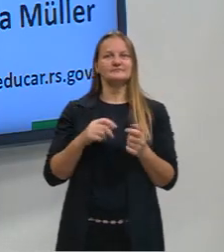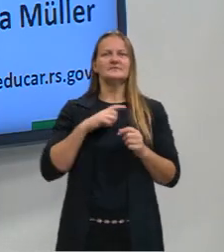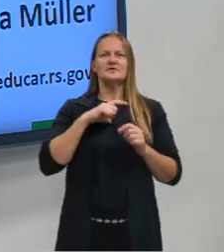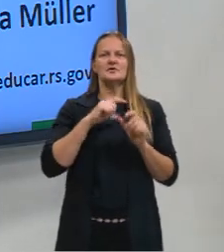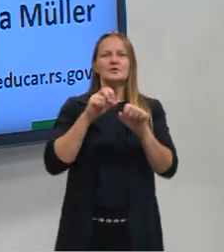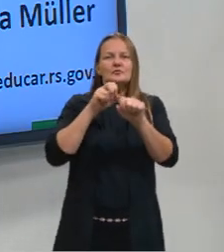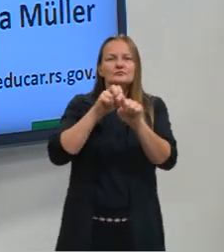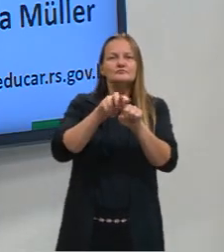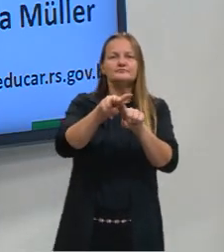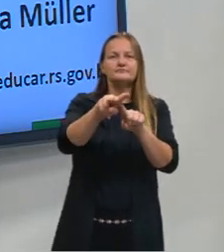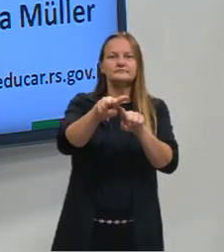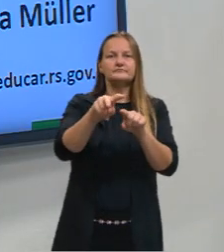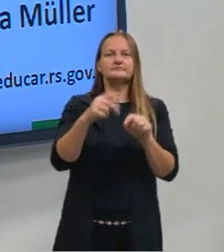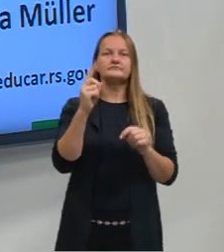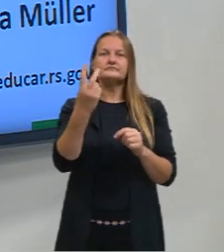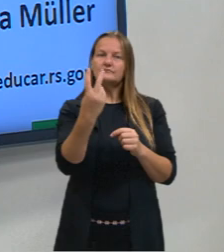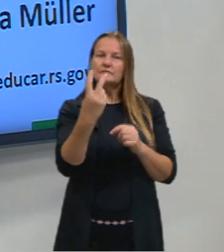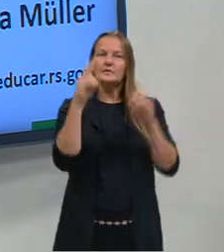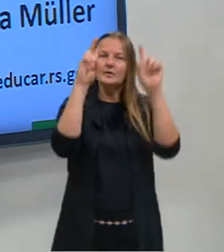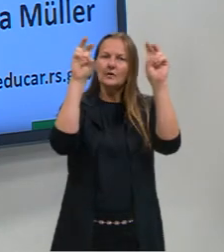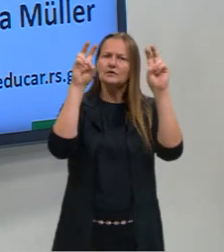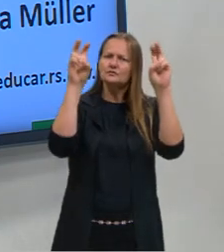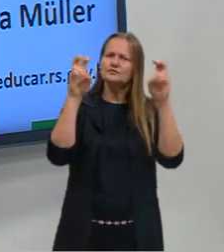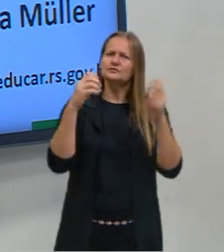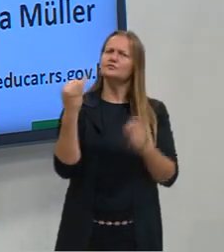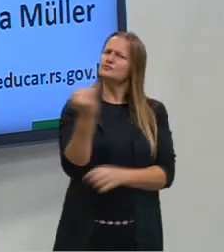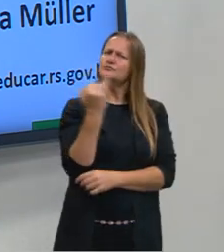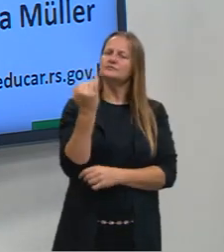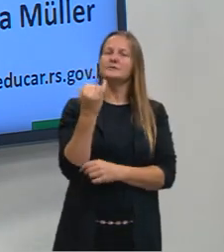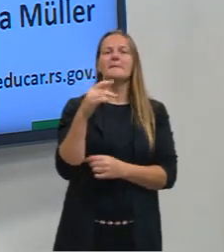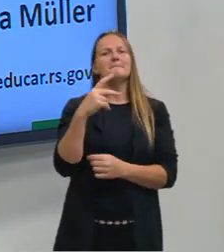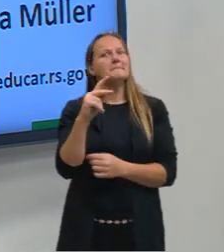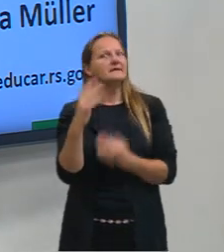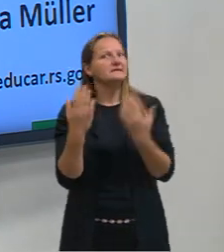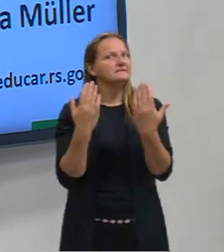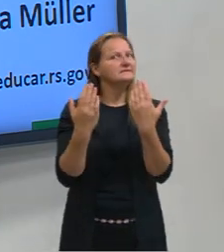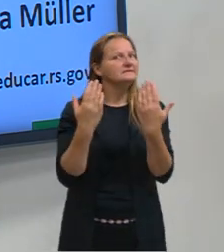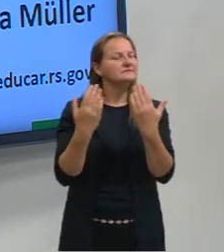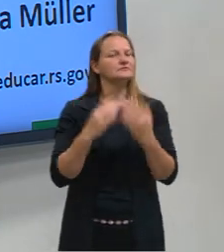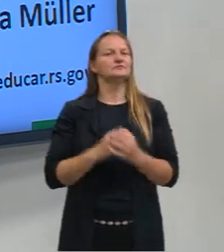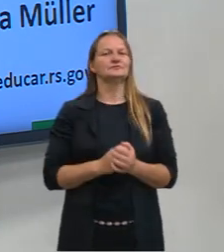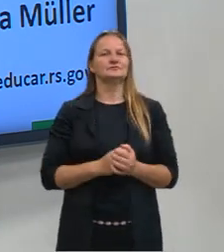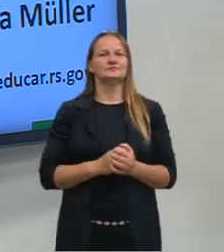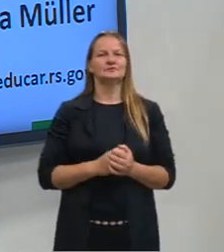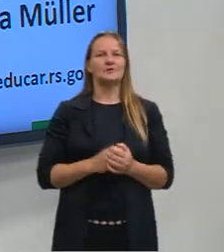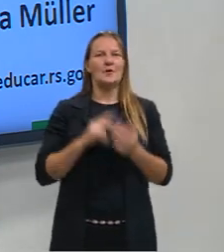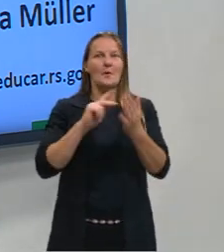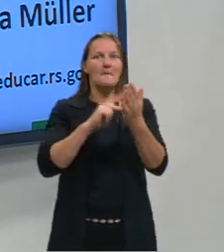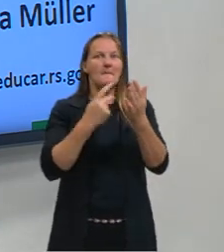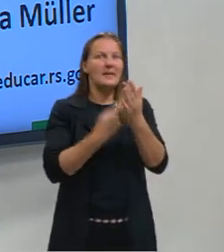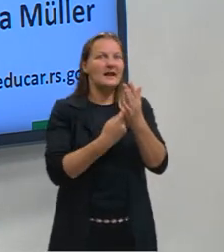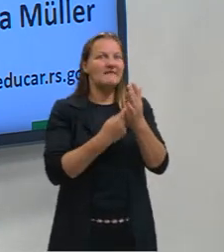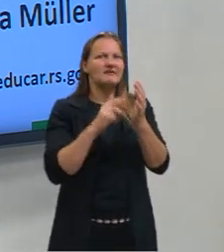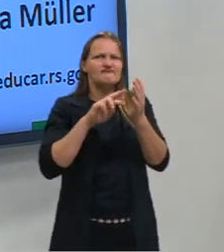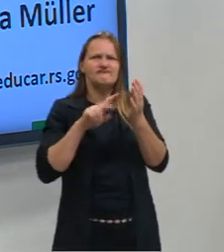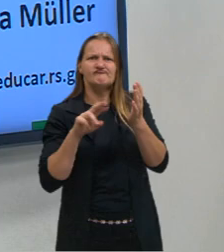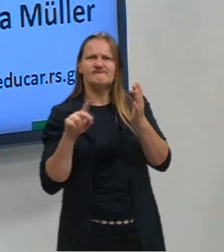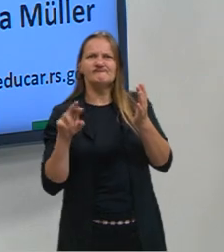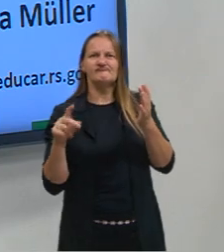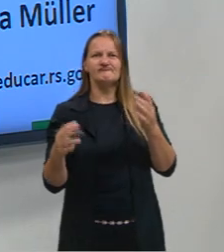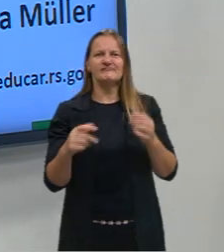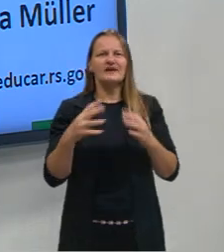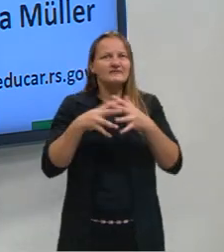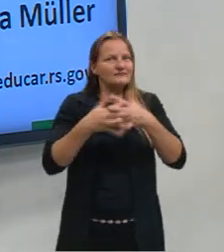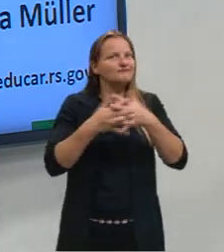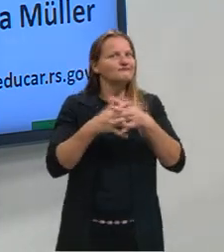ambiguidade que são dois assuntos que são semelhantes e muitas vezes confundidos e